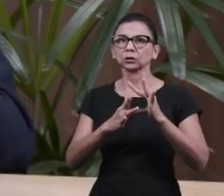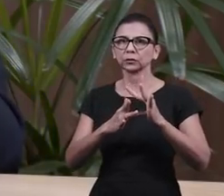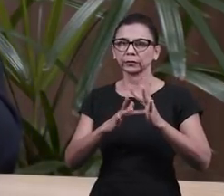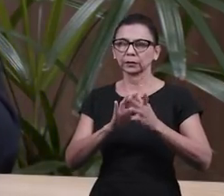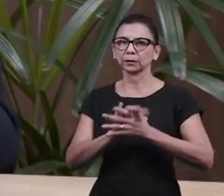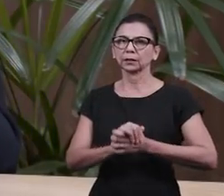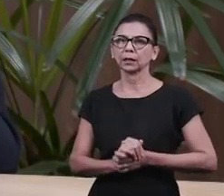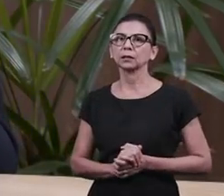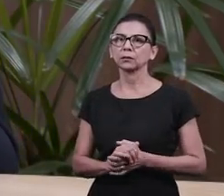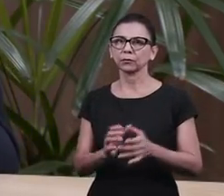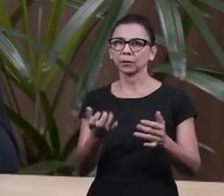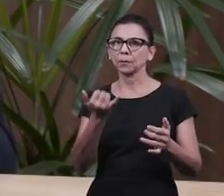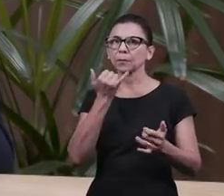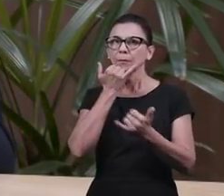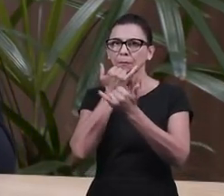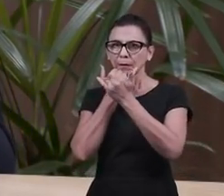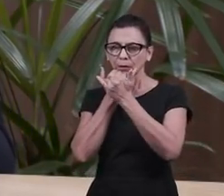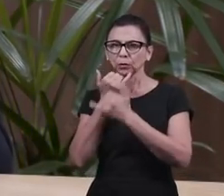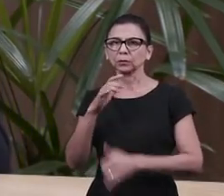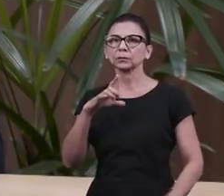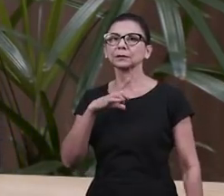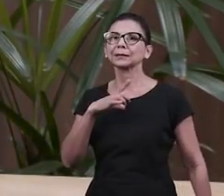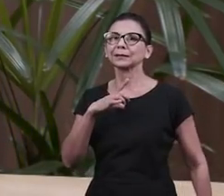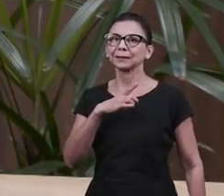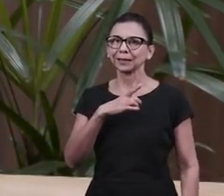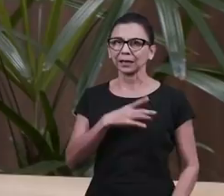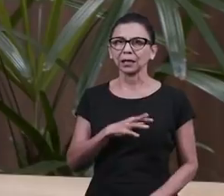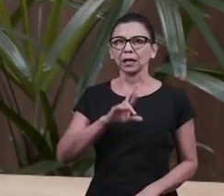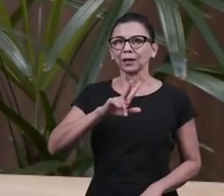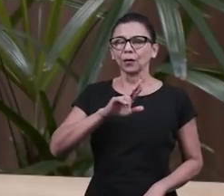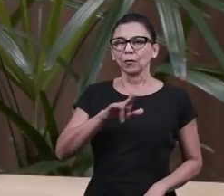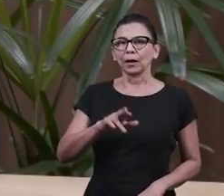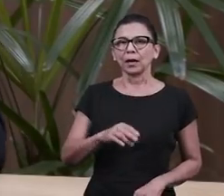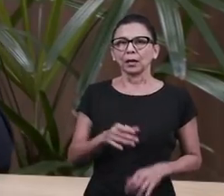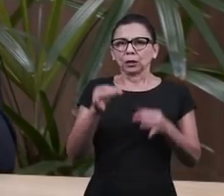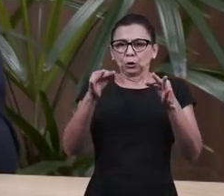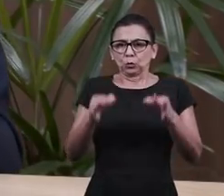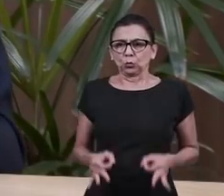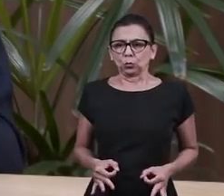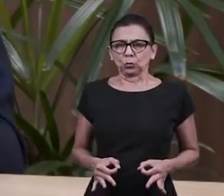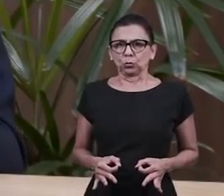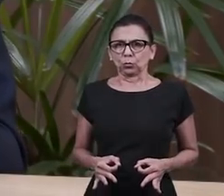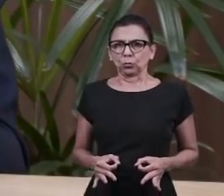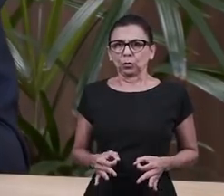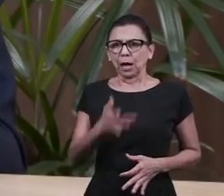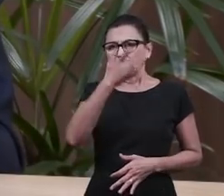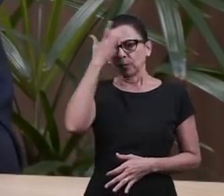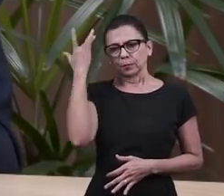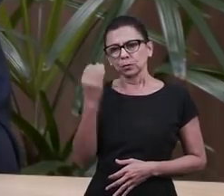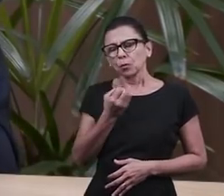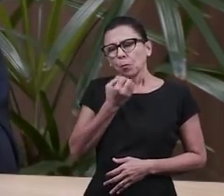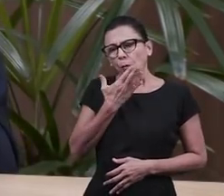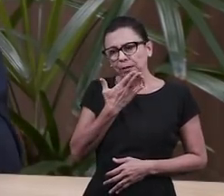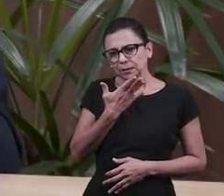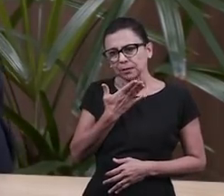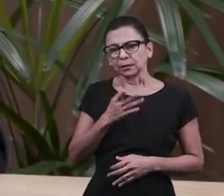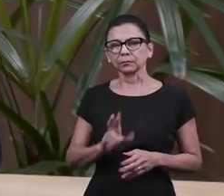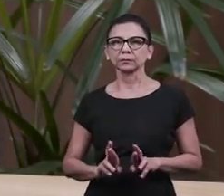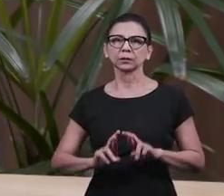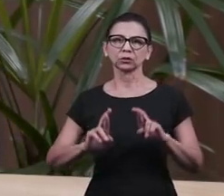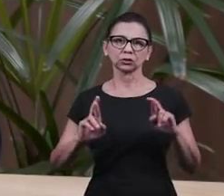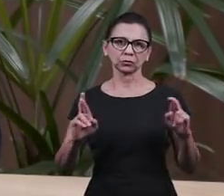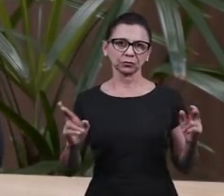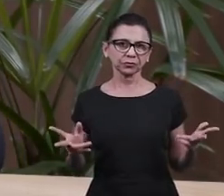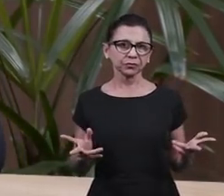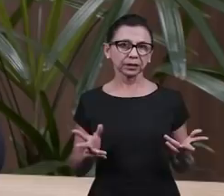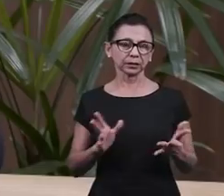Isso todos nós devemos ser. Mas no sentido espiritual. Você tem um justo diante do direito, é uma coisa. E você tem um